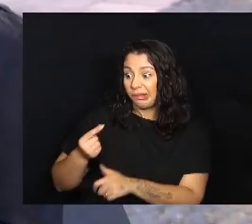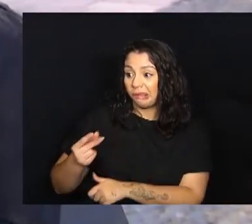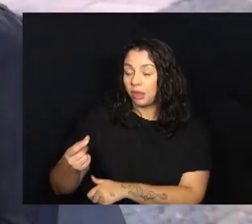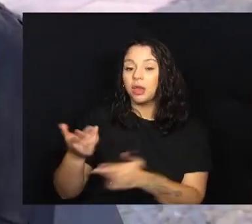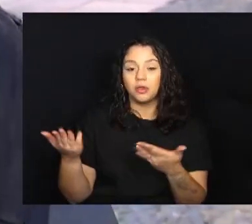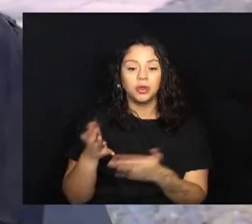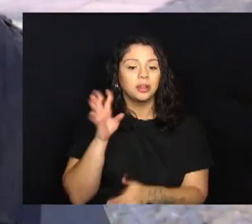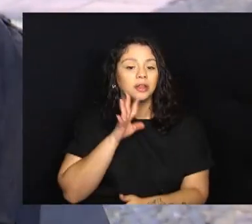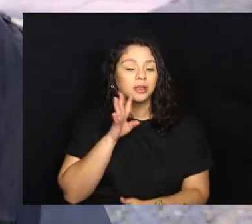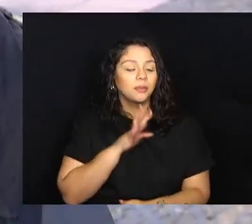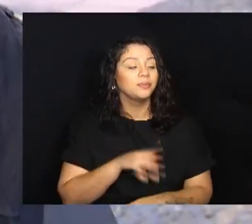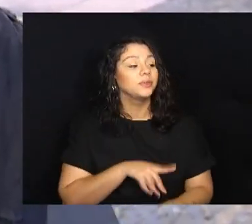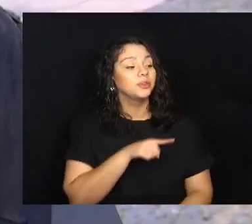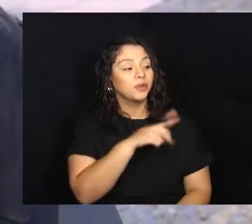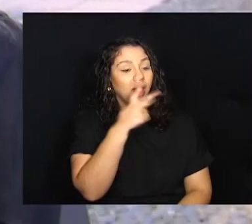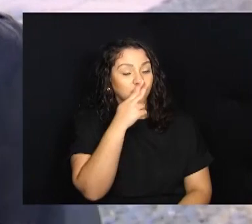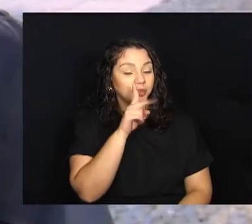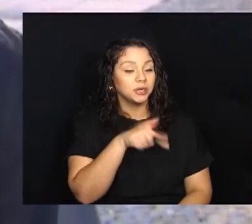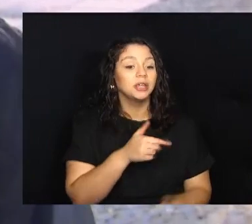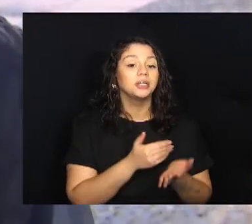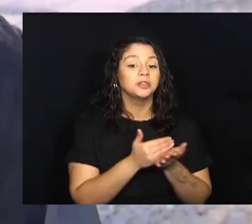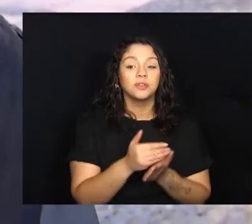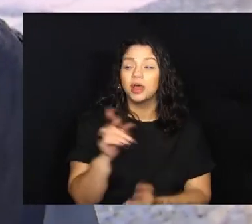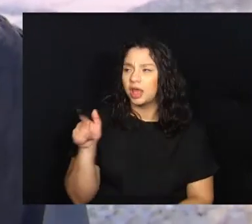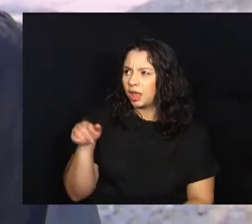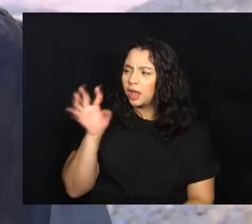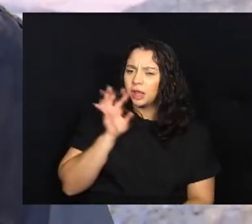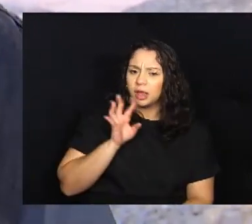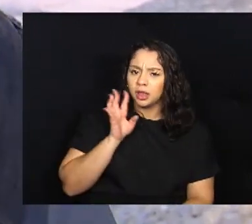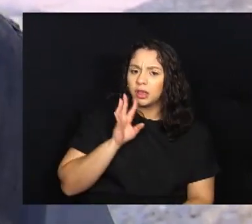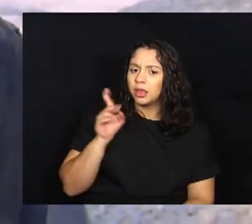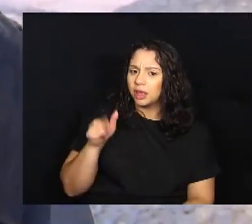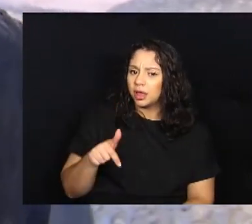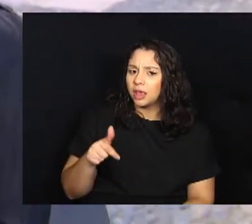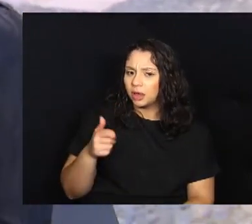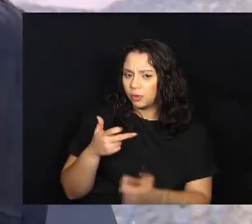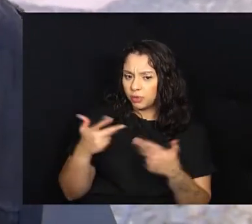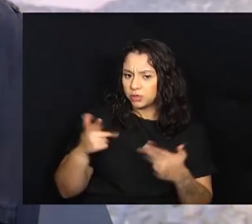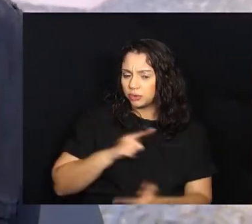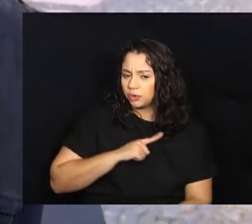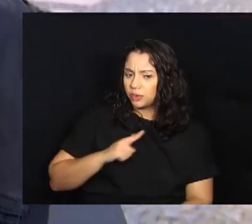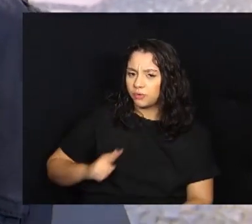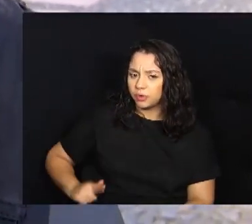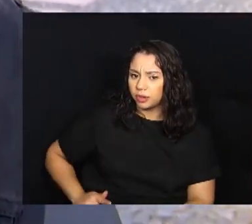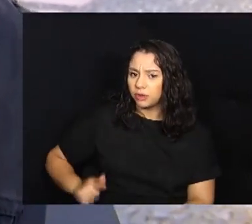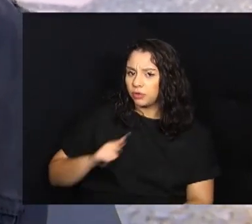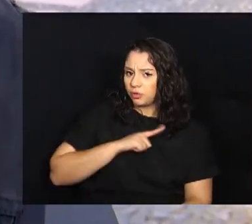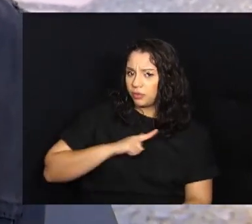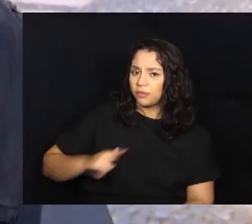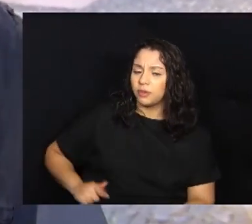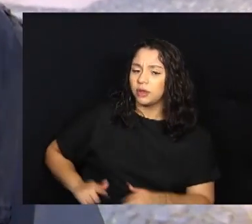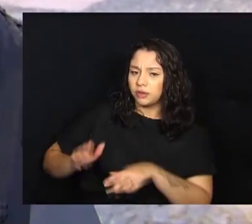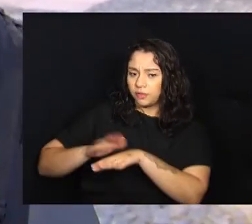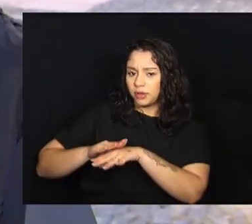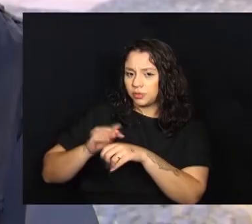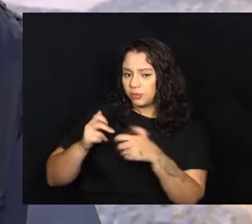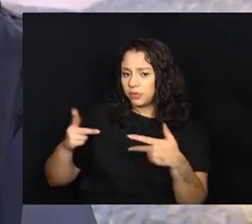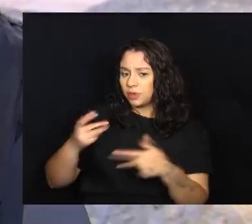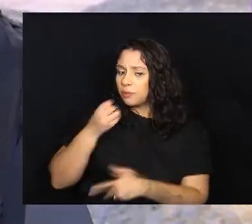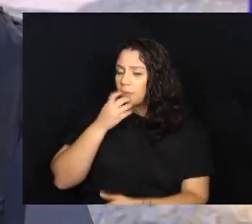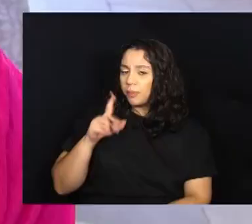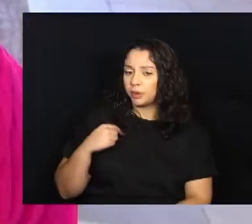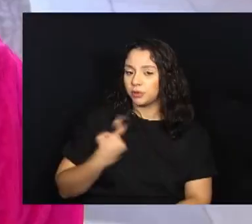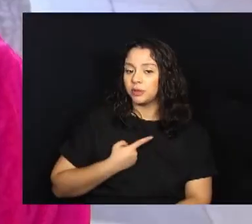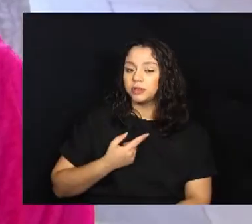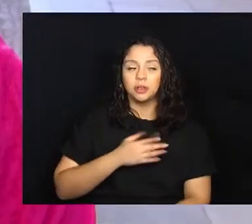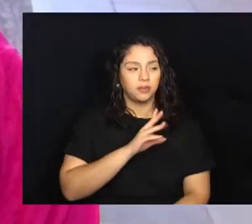legal. O que o senhor acha dessa iniciativa? Eu achei bacana. É coisa do governo, né? O governo sempre faz coisa boa pra gente. Vai tentar limpar o nome?